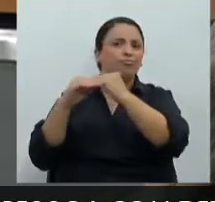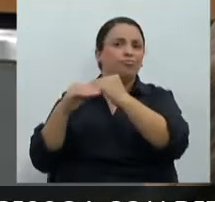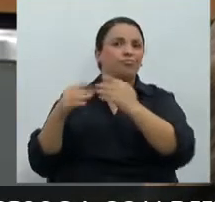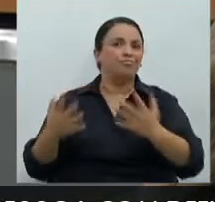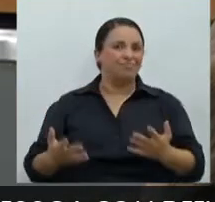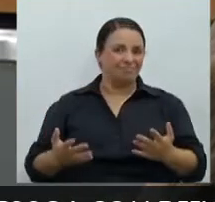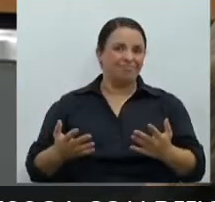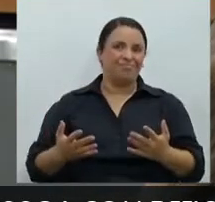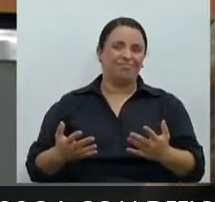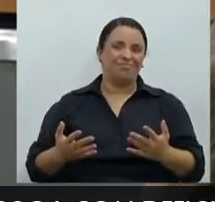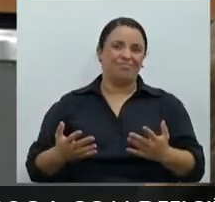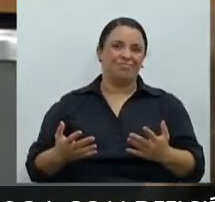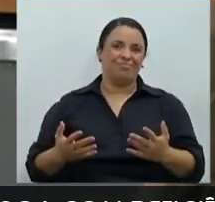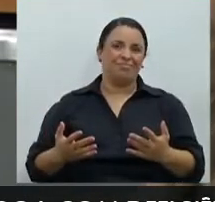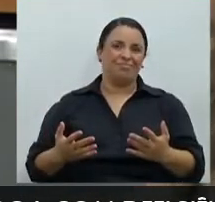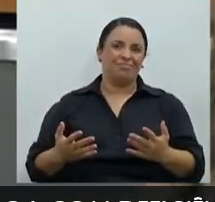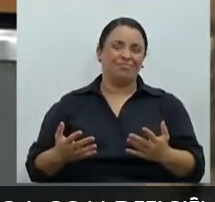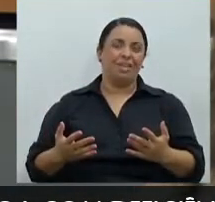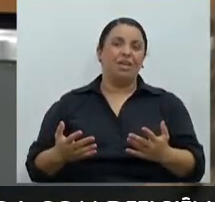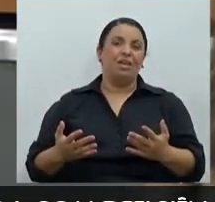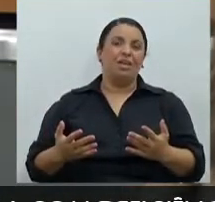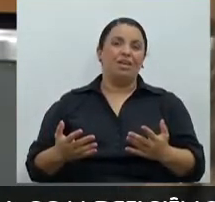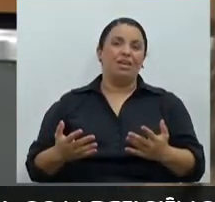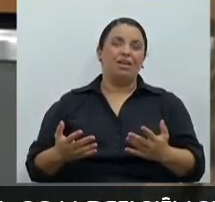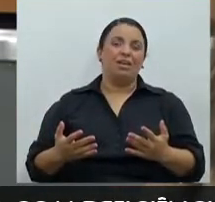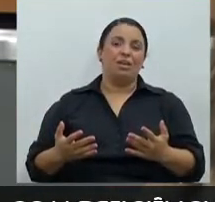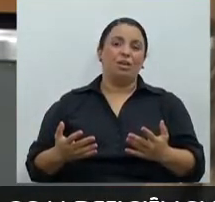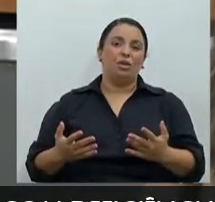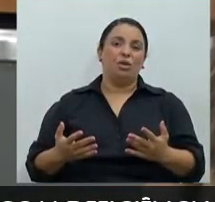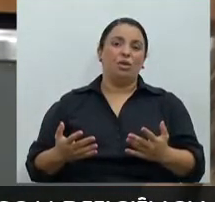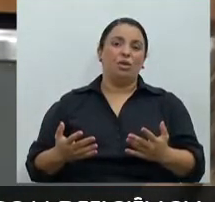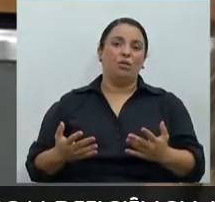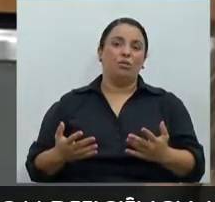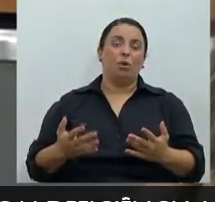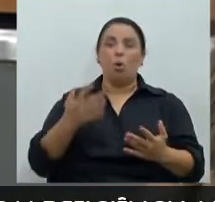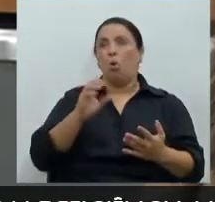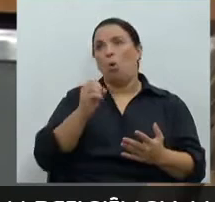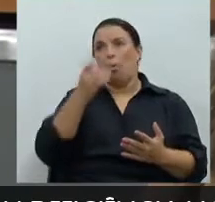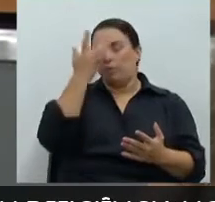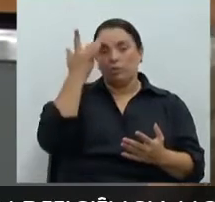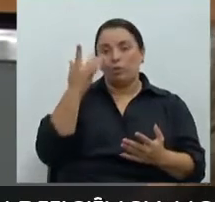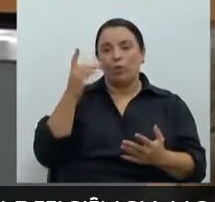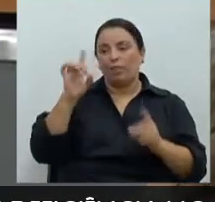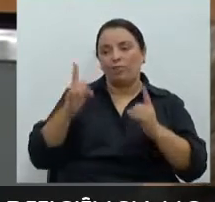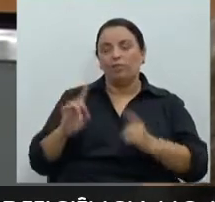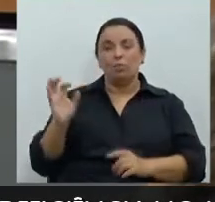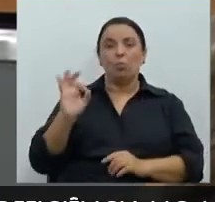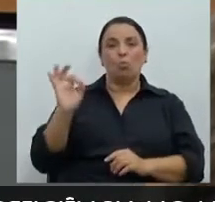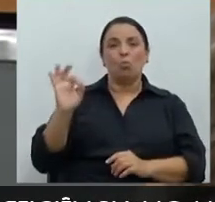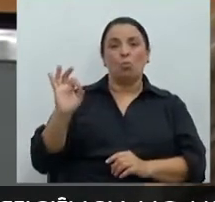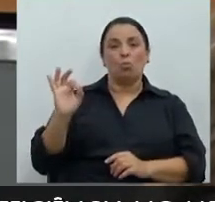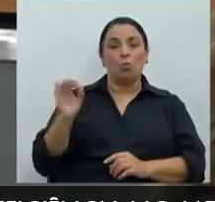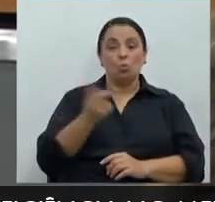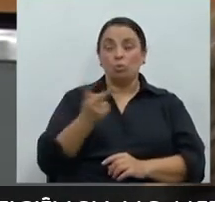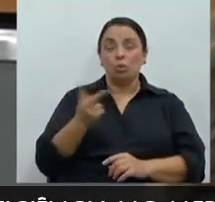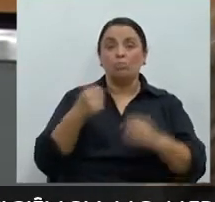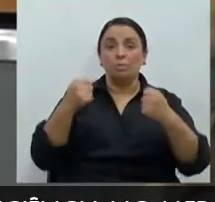espaços inclusivos, eles possibilitam esse tipo de coisa. E eu acho que essa mentalidade